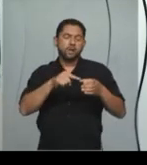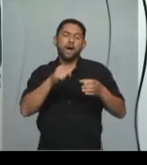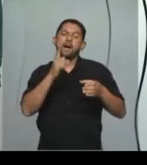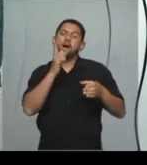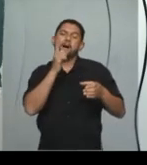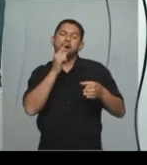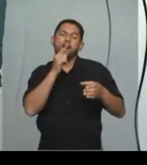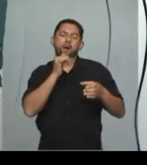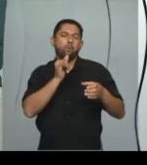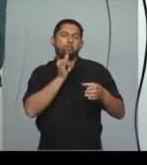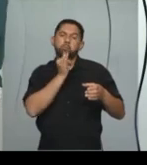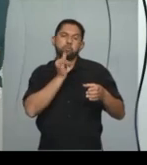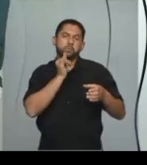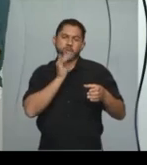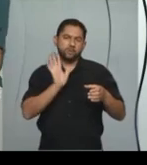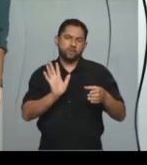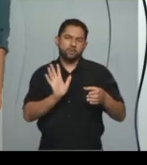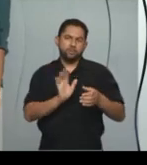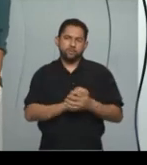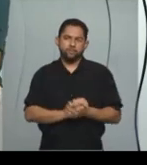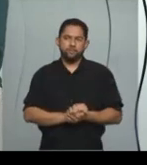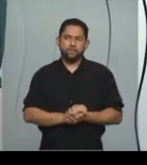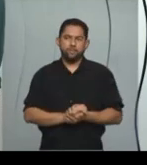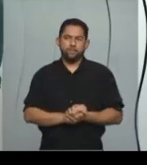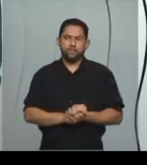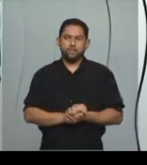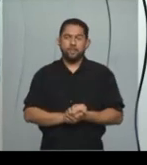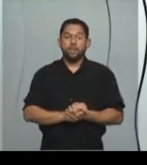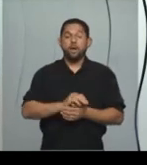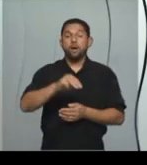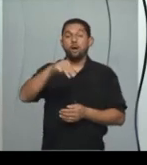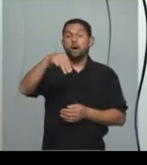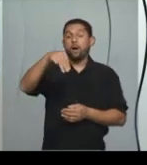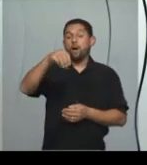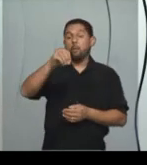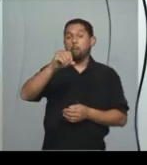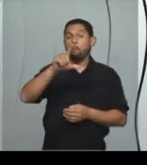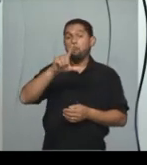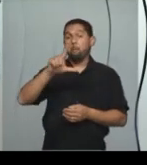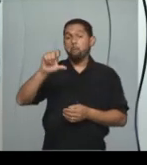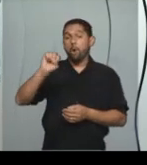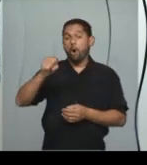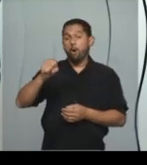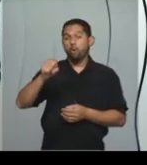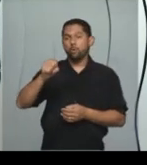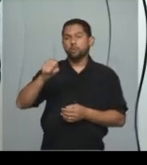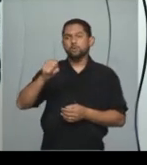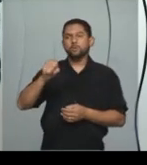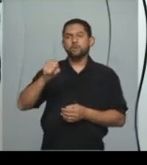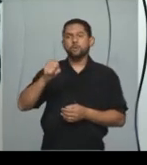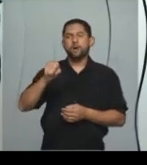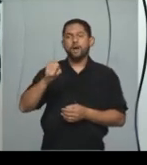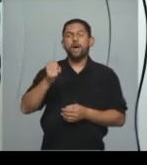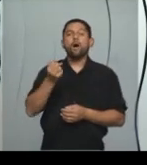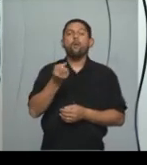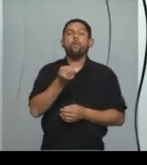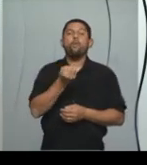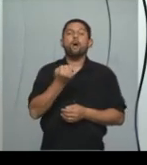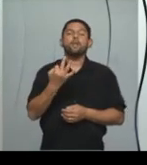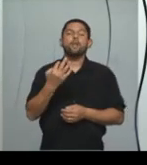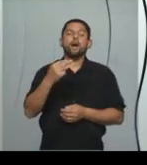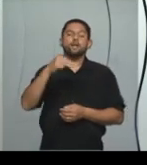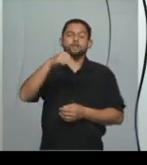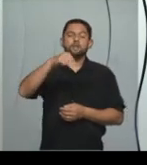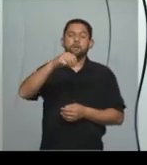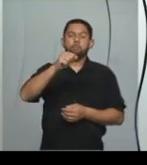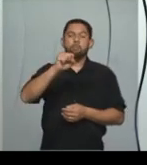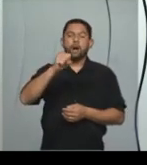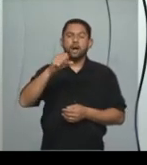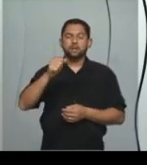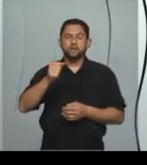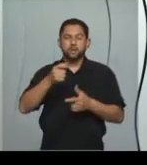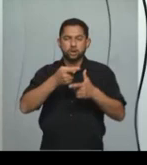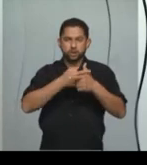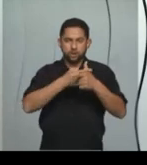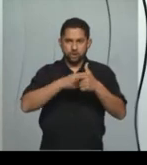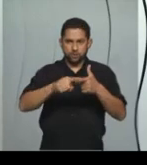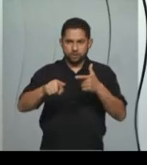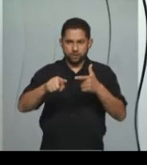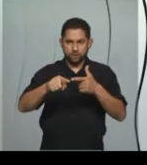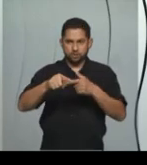nós lembrarmos que o número de mols é igual ao número da massa dividido pela massa